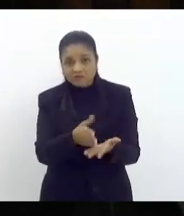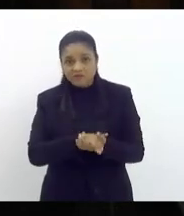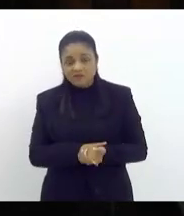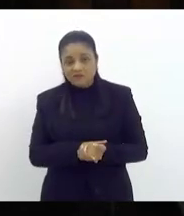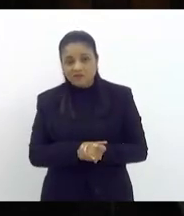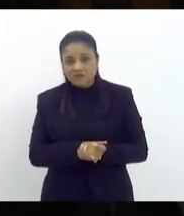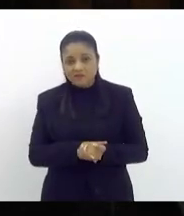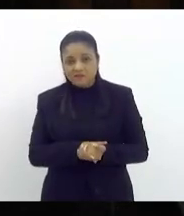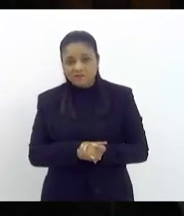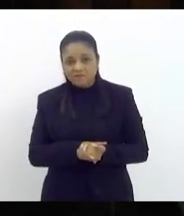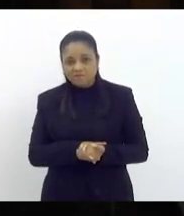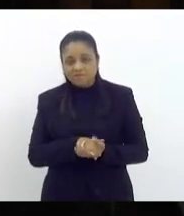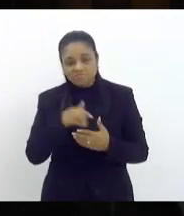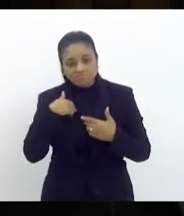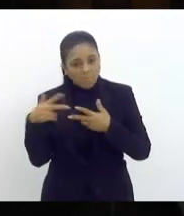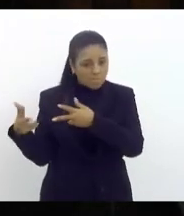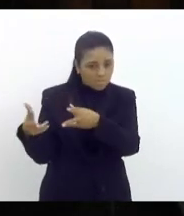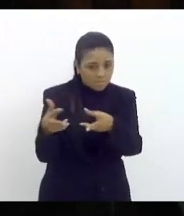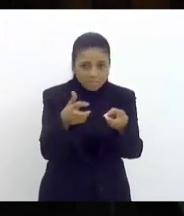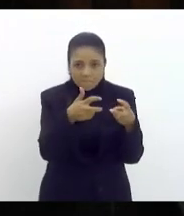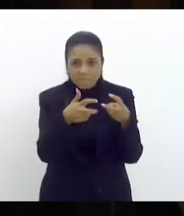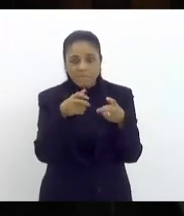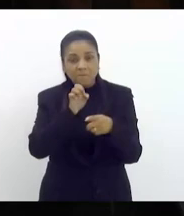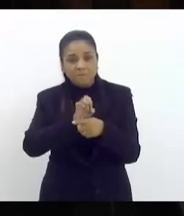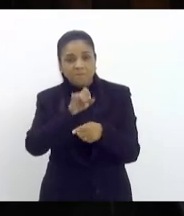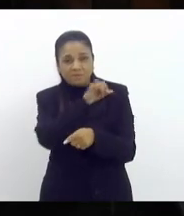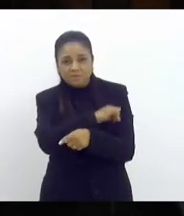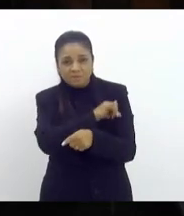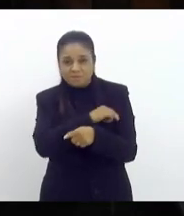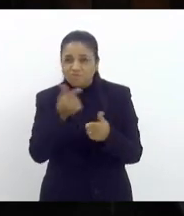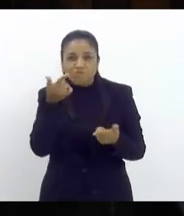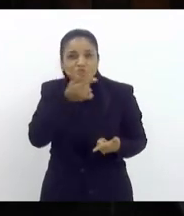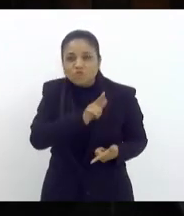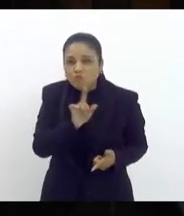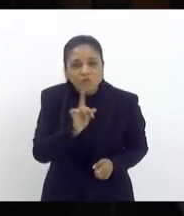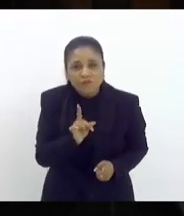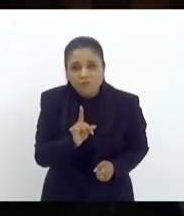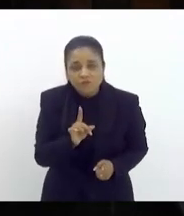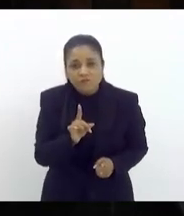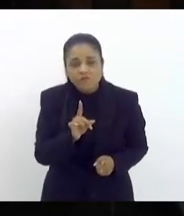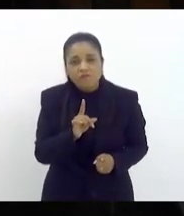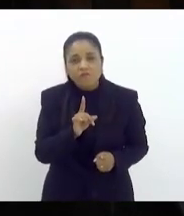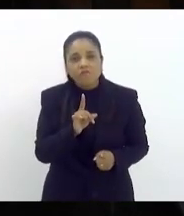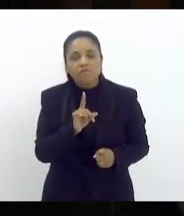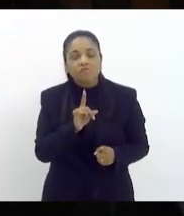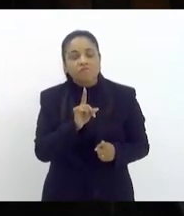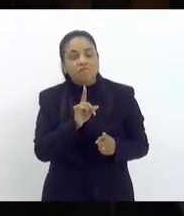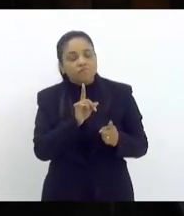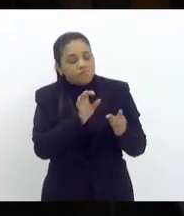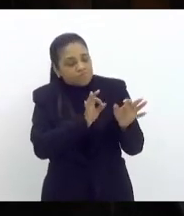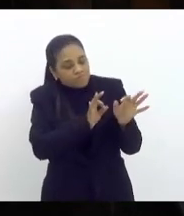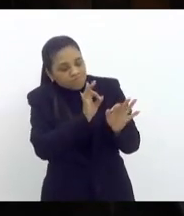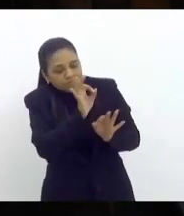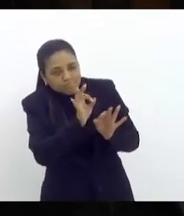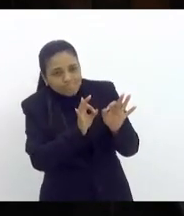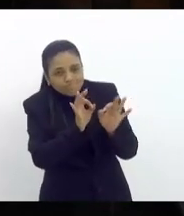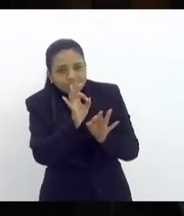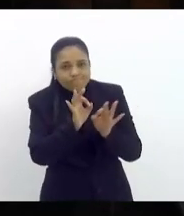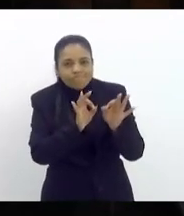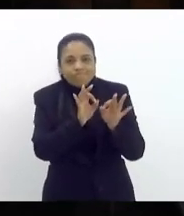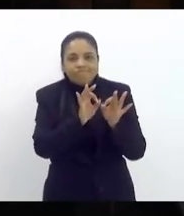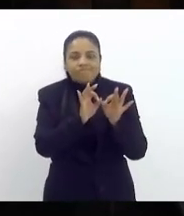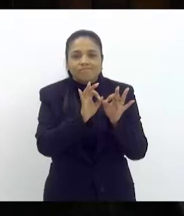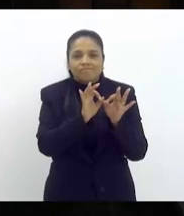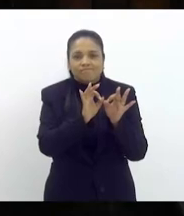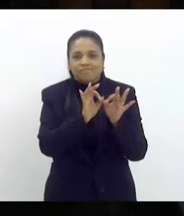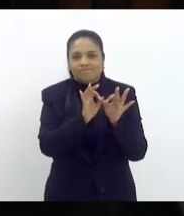a gente vê que o estado do Rio de Janeiro não conseguiu ainda construir um plano de enfrentamento de saída da